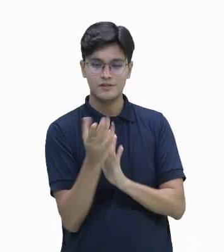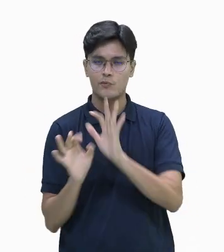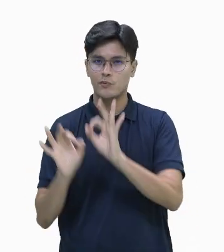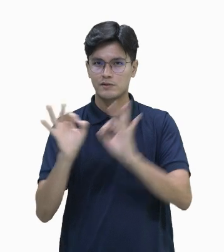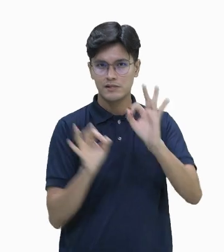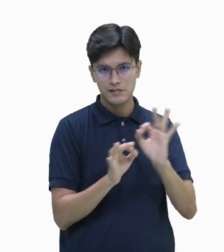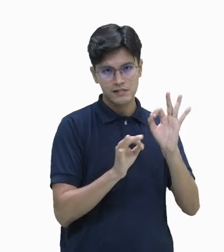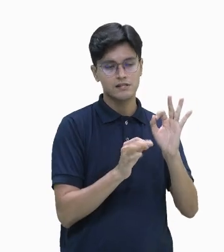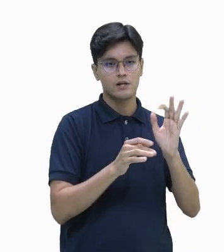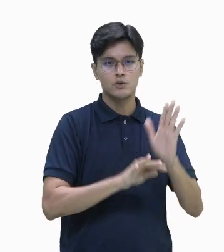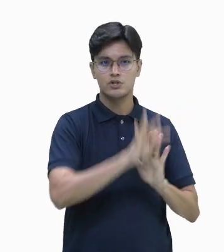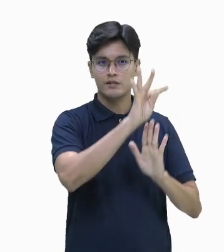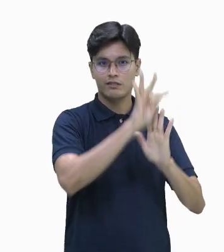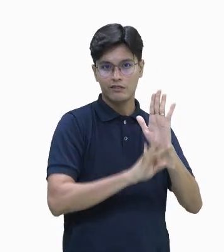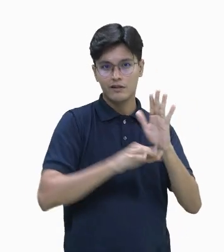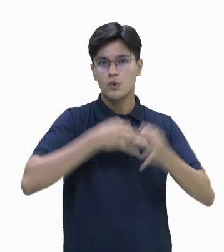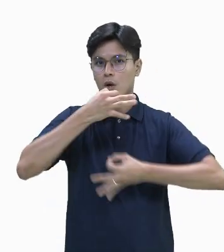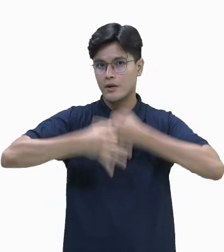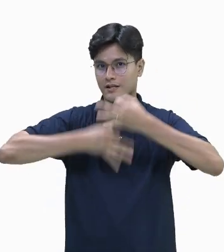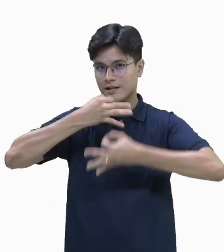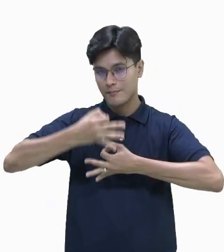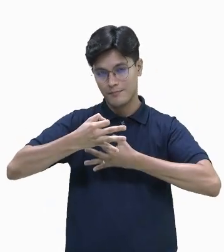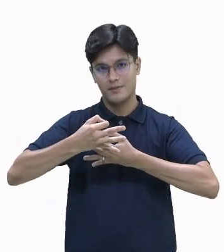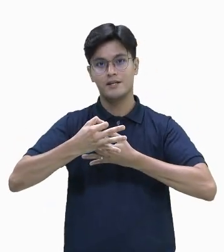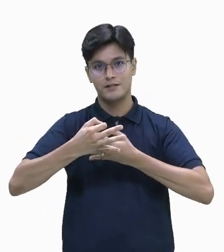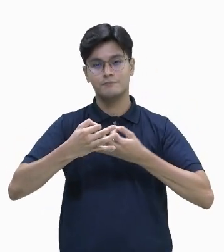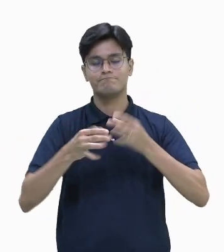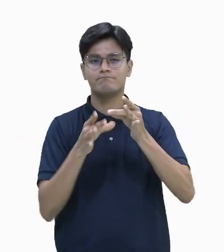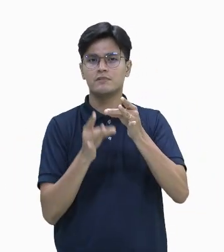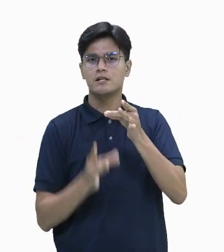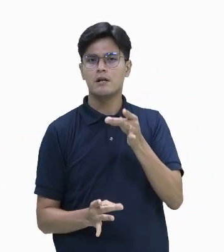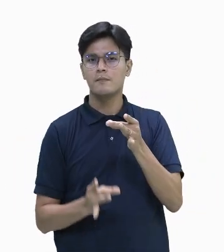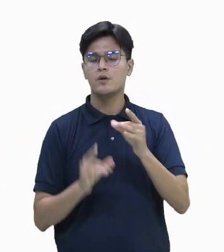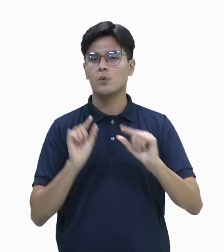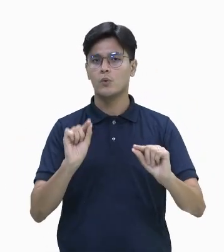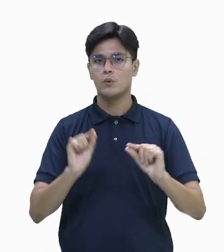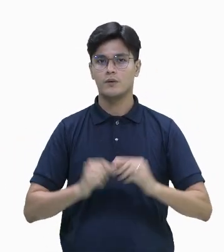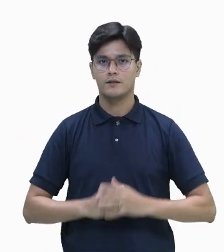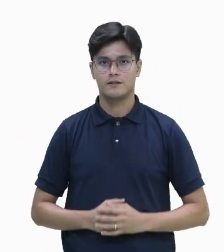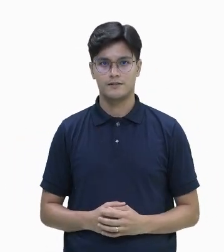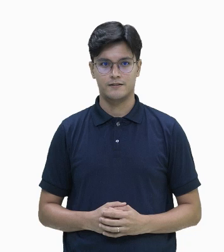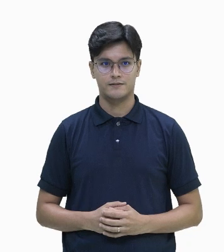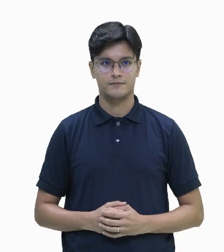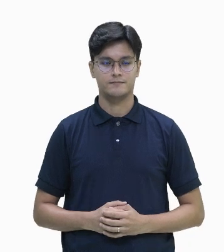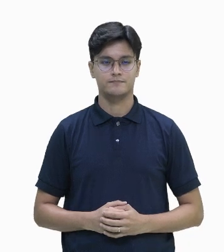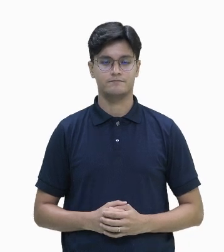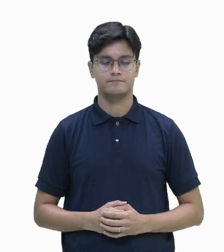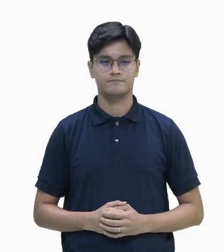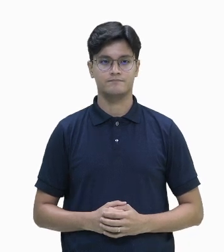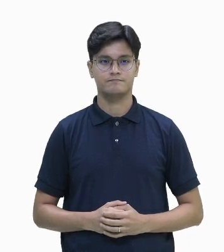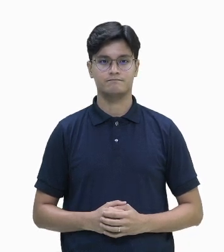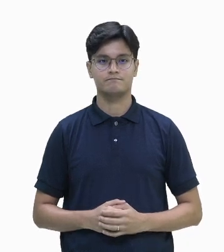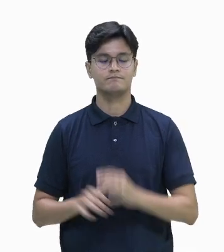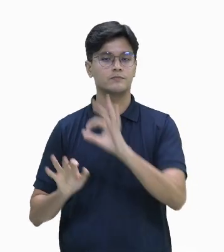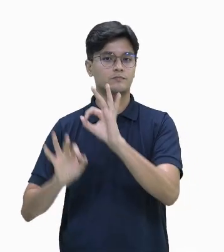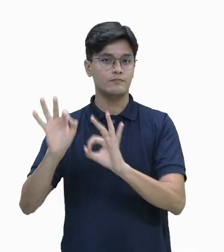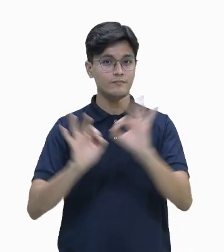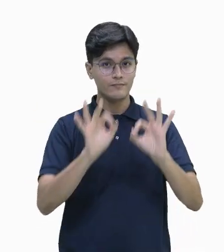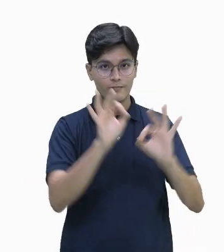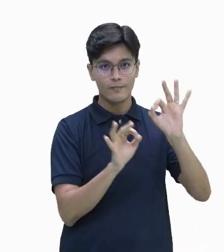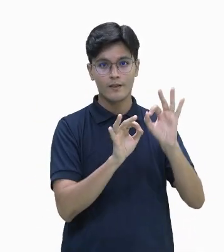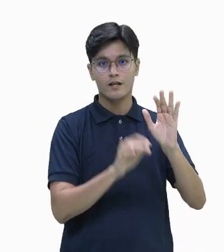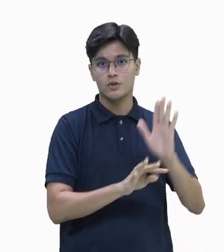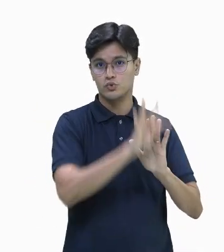de textos argumentativos e apreciativos. Detalhando este objeto, nós vamos encontrar, então, vamos lá? Planejamento de